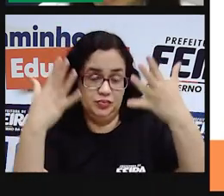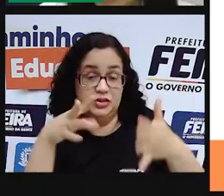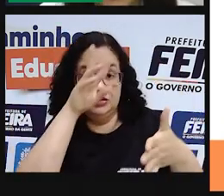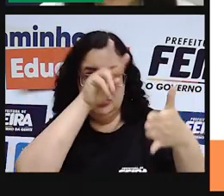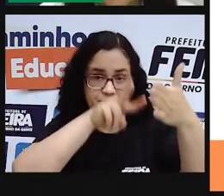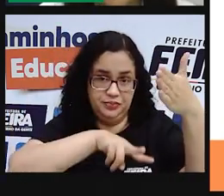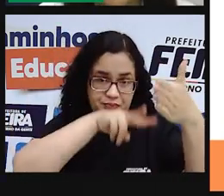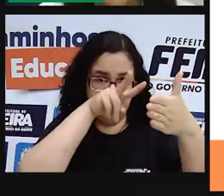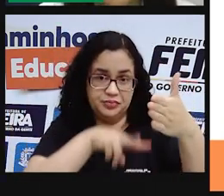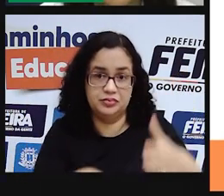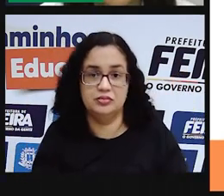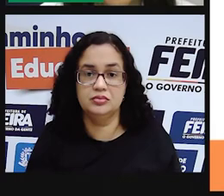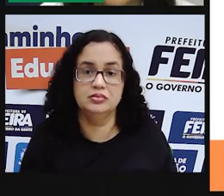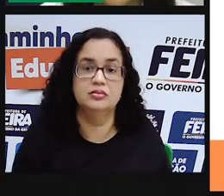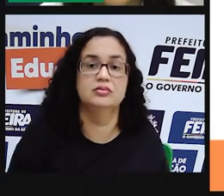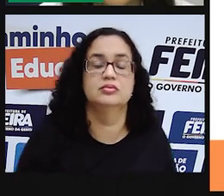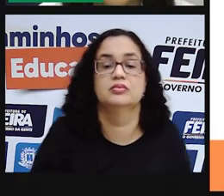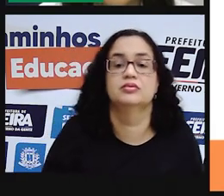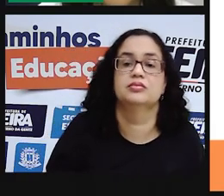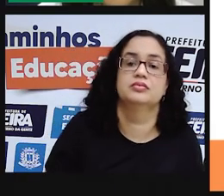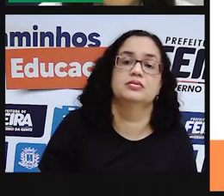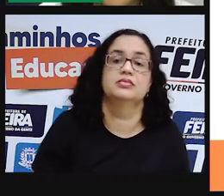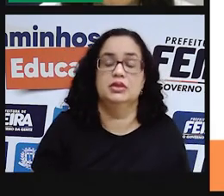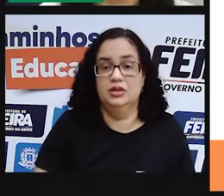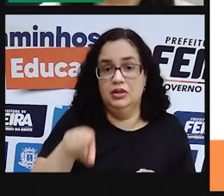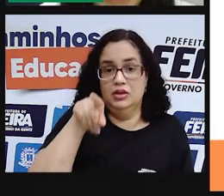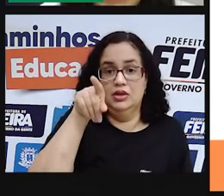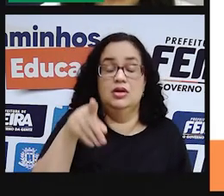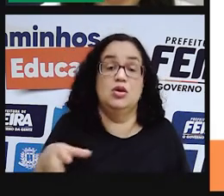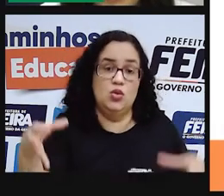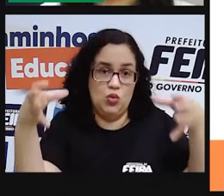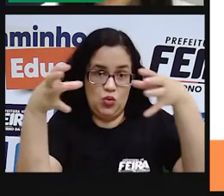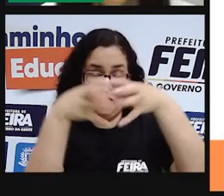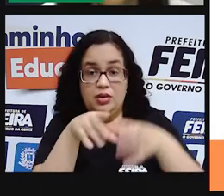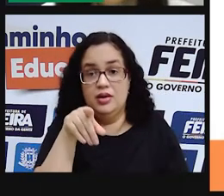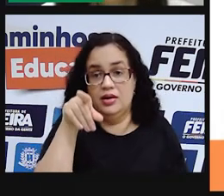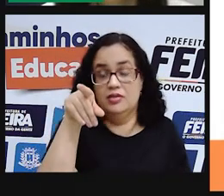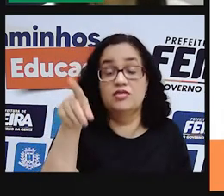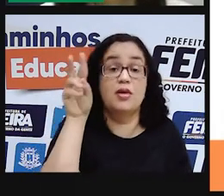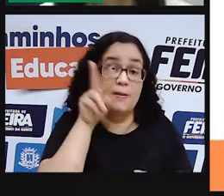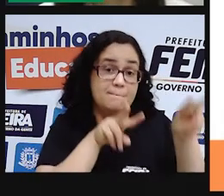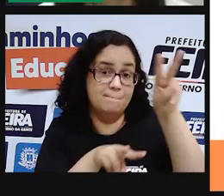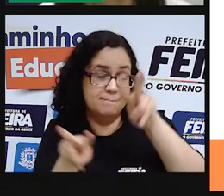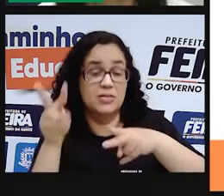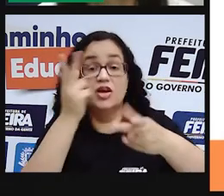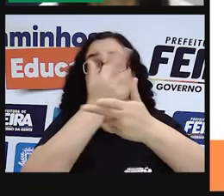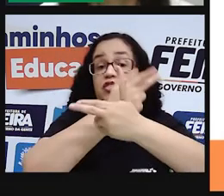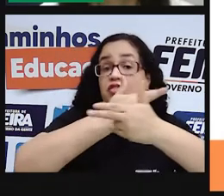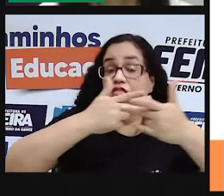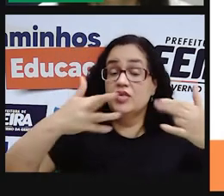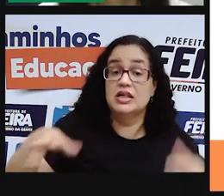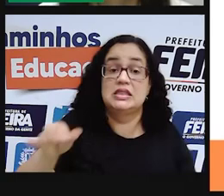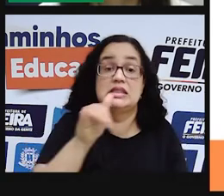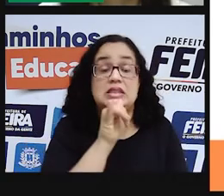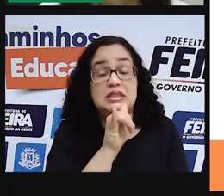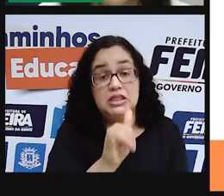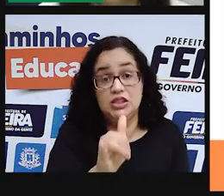lendo. Olha só. Nesse parágrafo aí, a gente observa várias